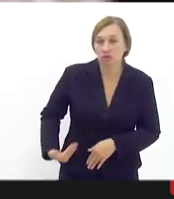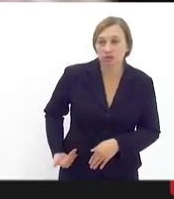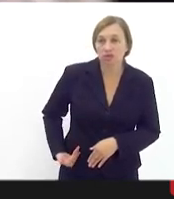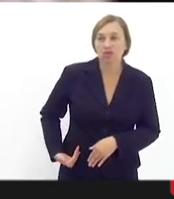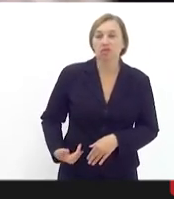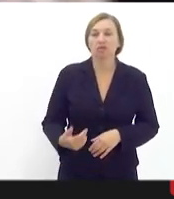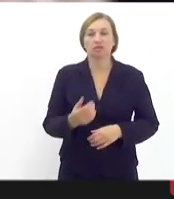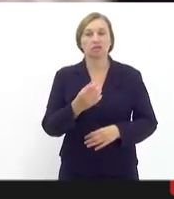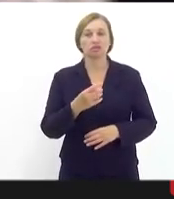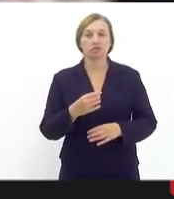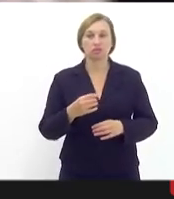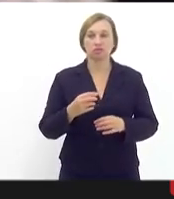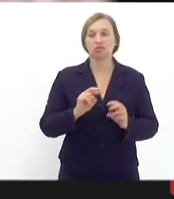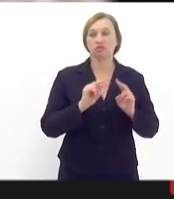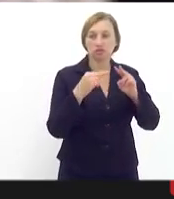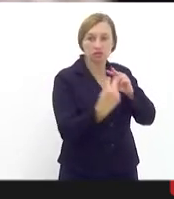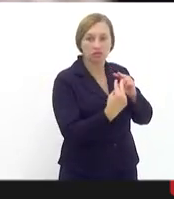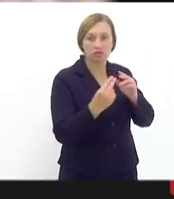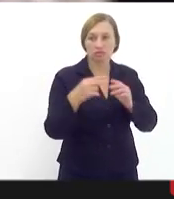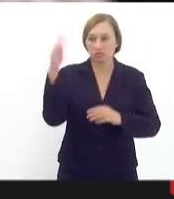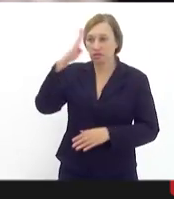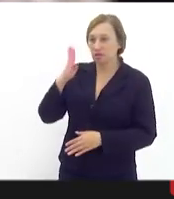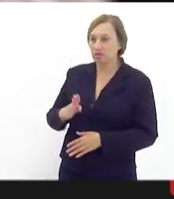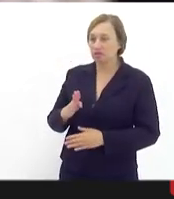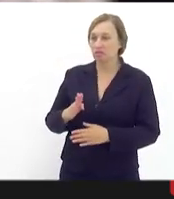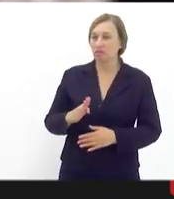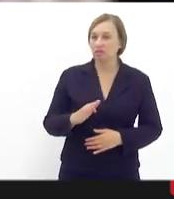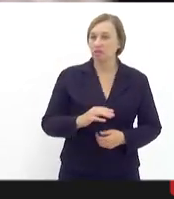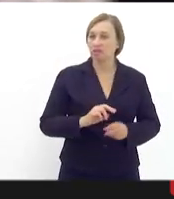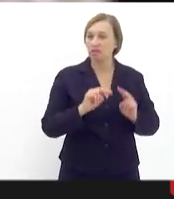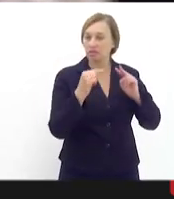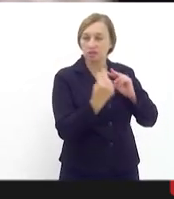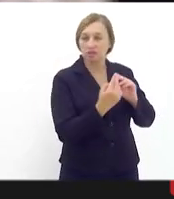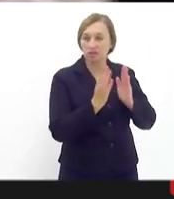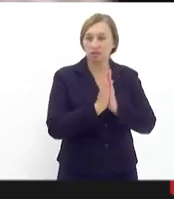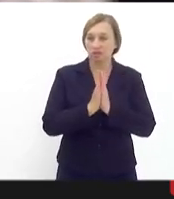era digital no Brasil. Por favor. Obrigado.